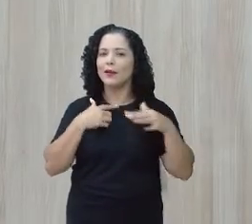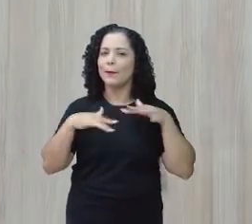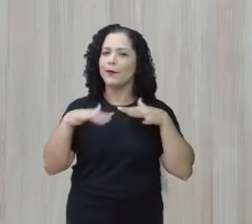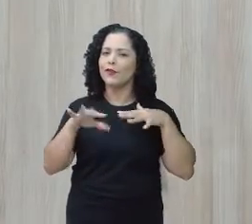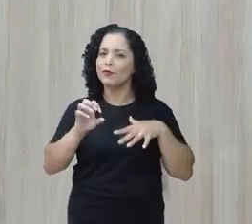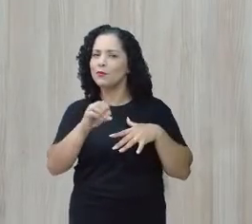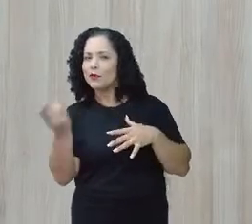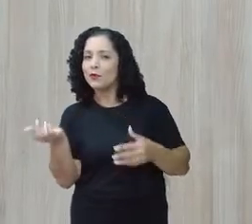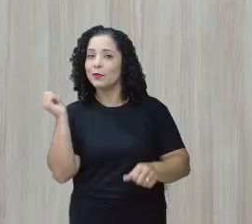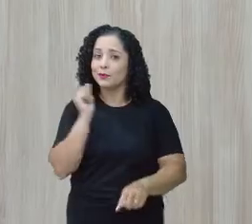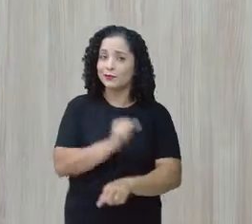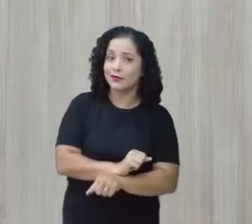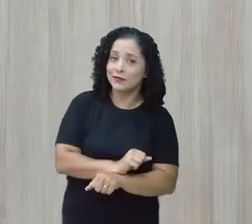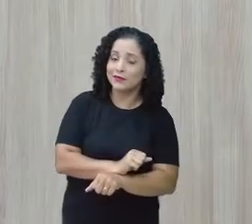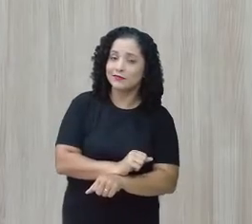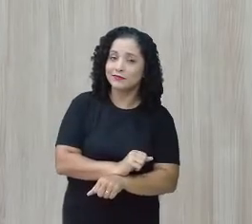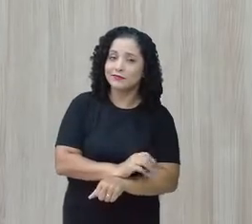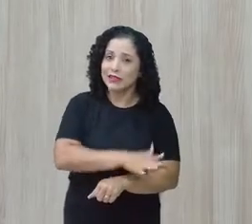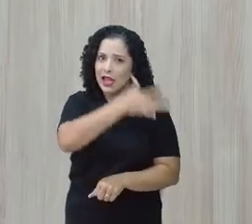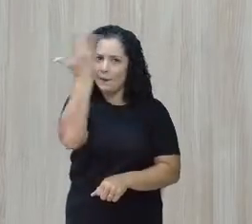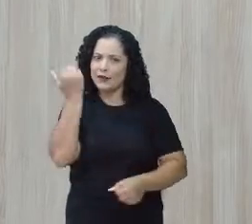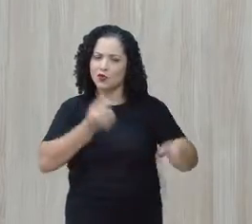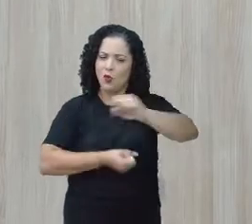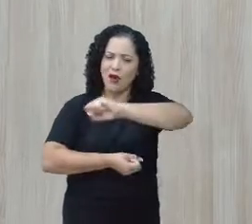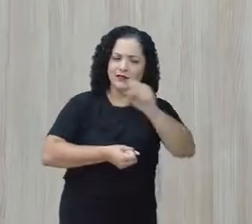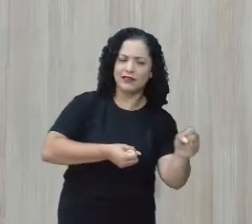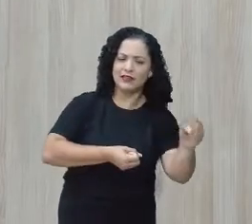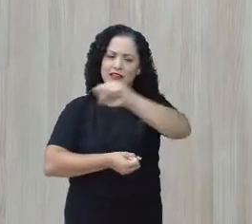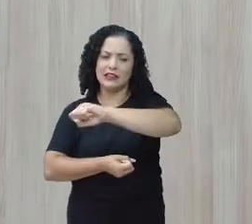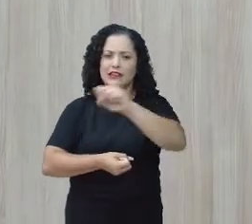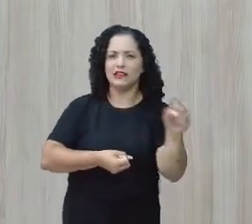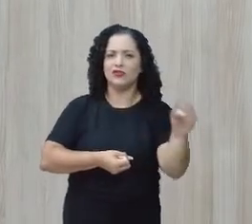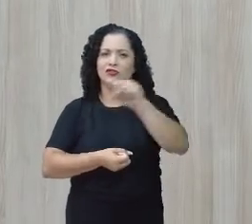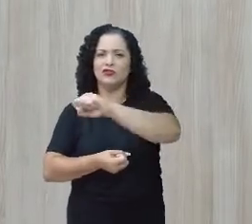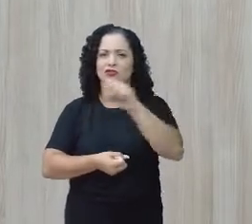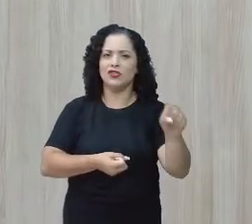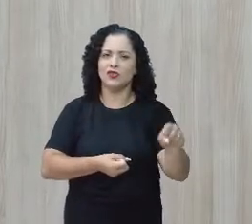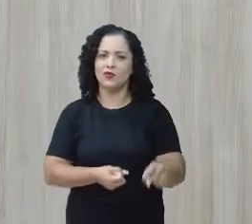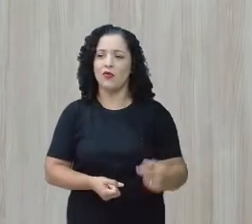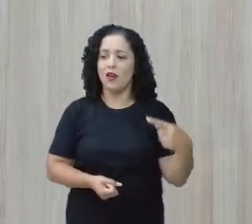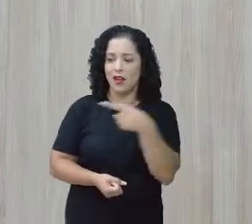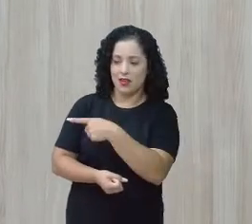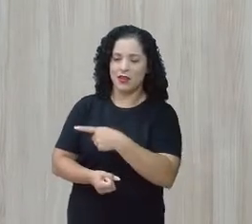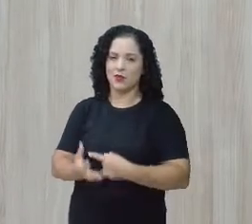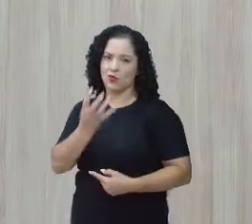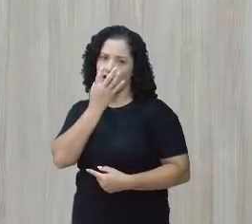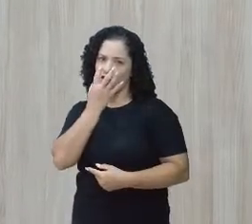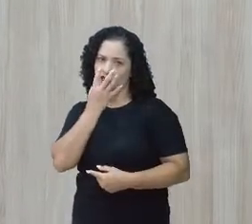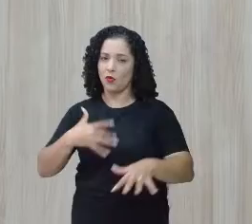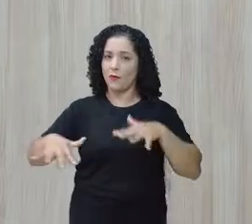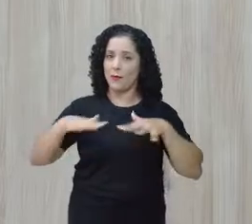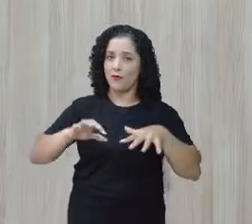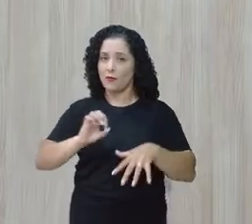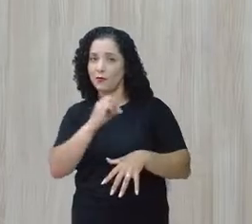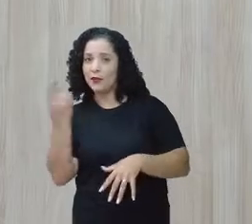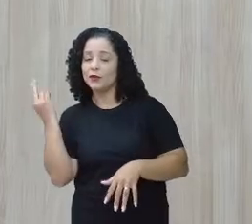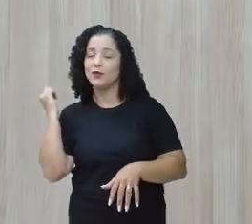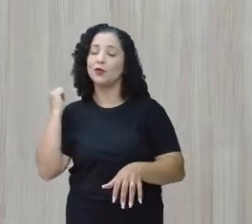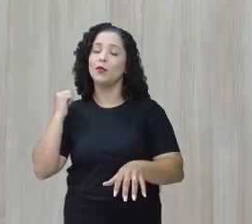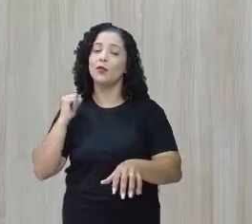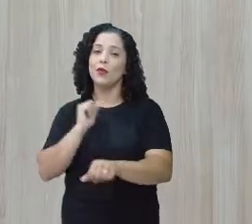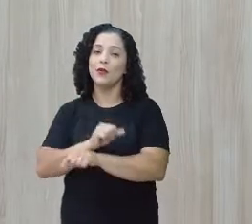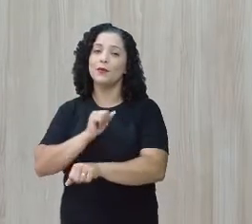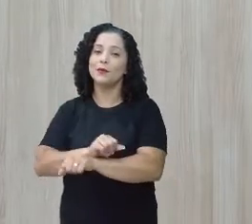repouso? E em relação a quem está dirigindo, quem está guiando esse carro, ele está em movimento ou está em repouso? Então, algo para a